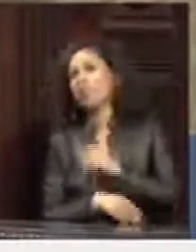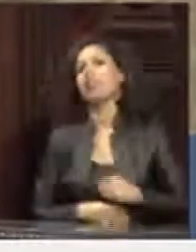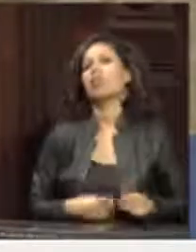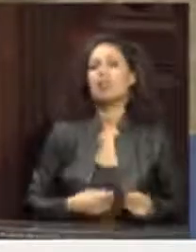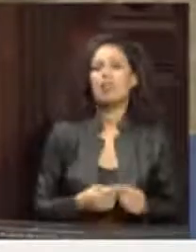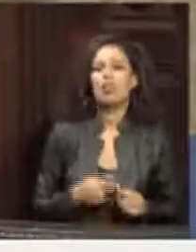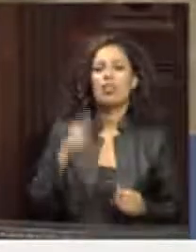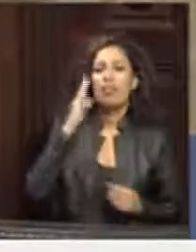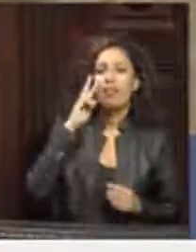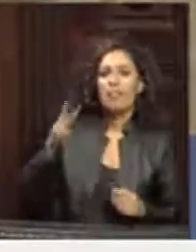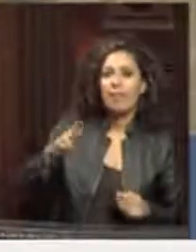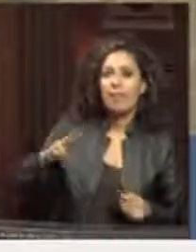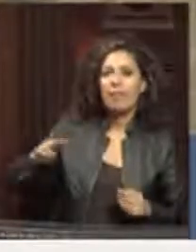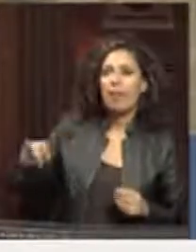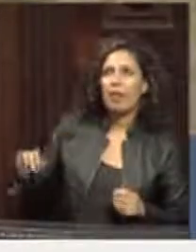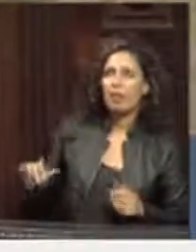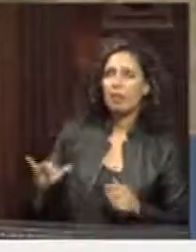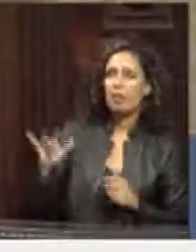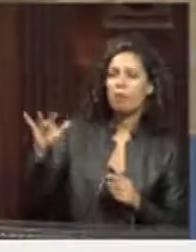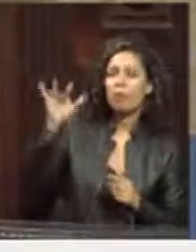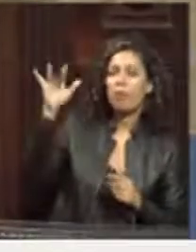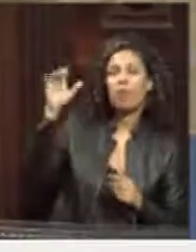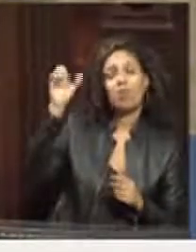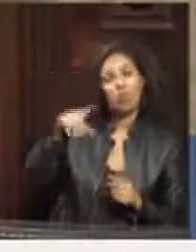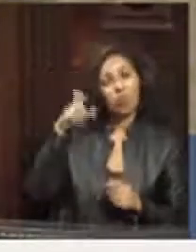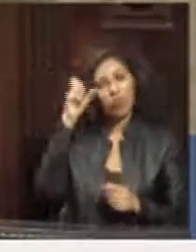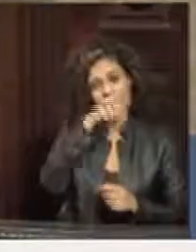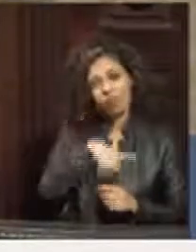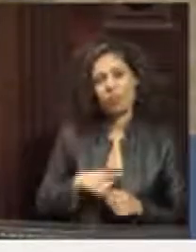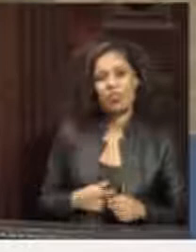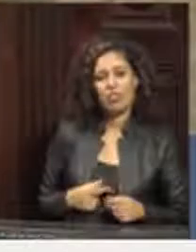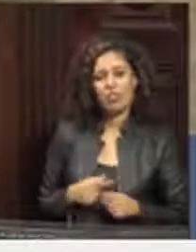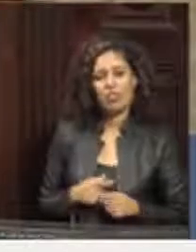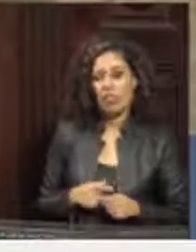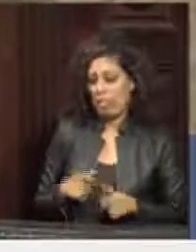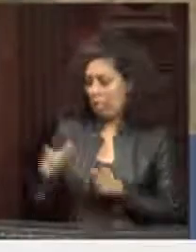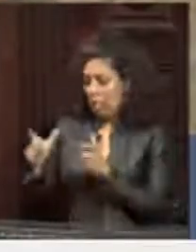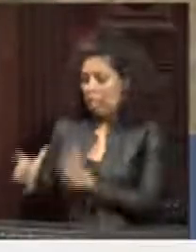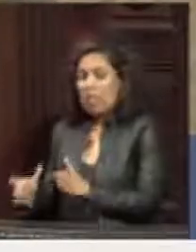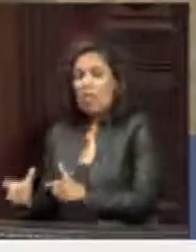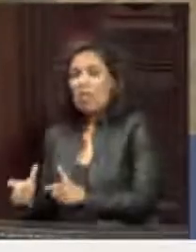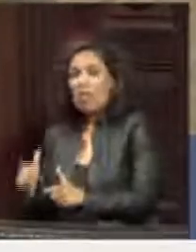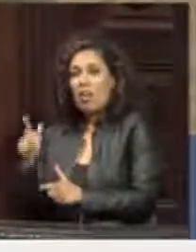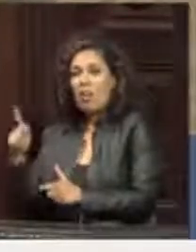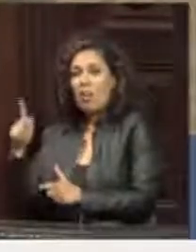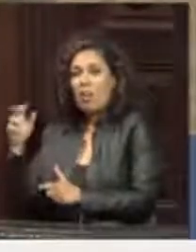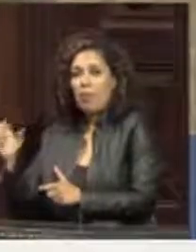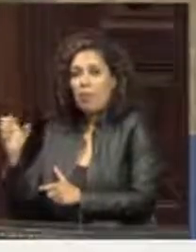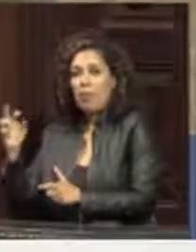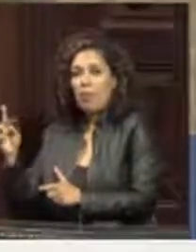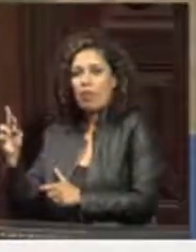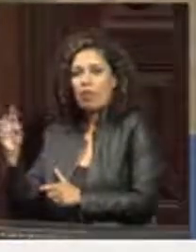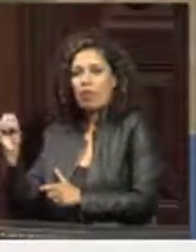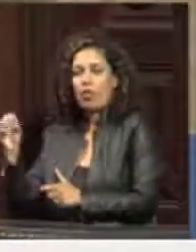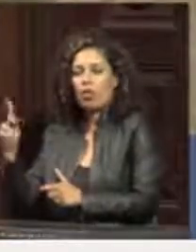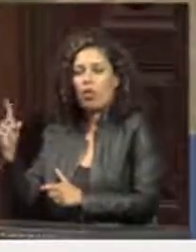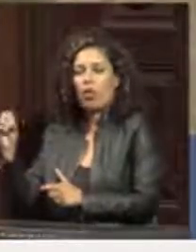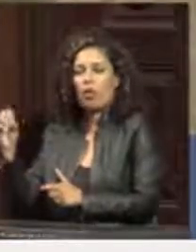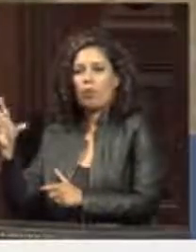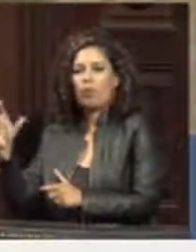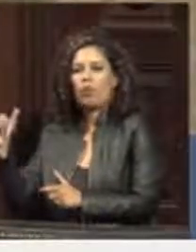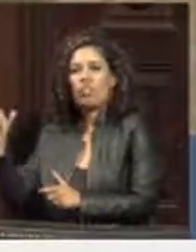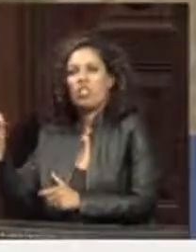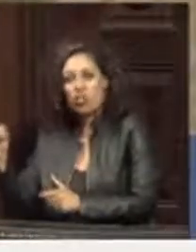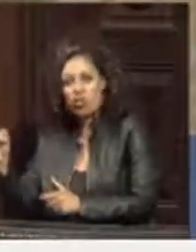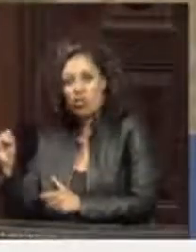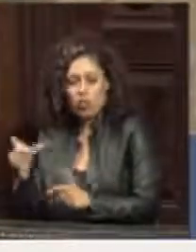Friburgo com aquela serra que nós tínhamos, que não era uma BR. Petrópolis e Teresópolis tinham 2 BRs, a nossa era uma RJ. Ficamos